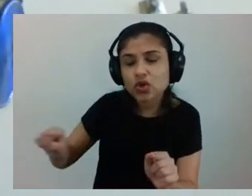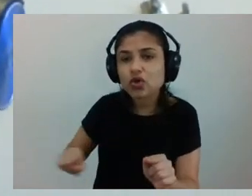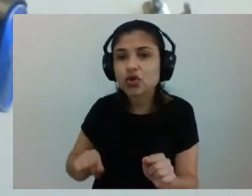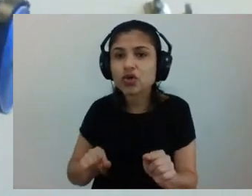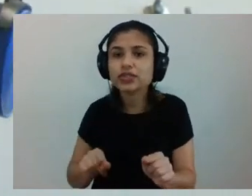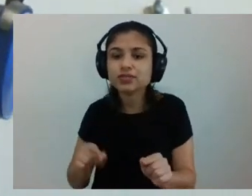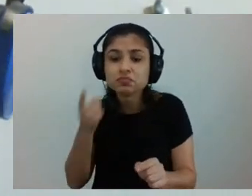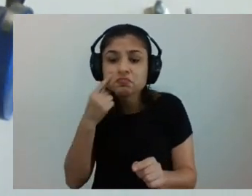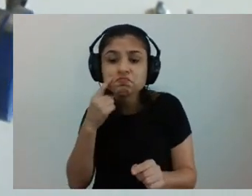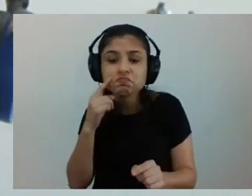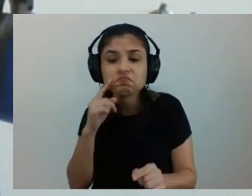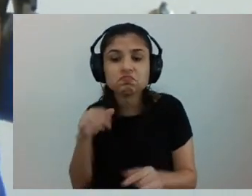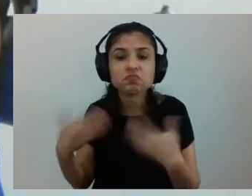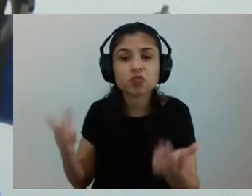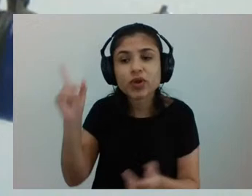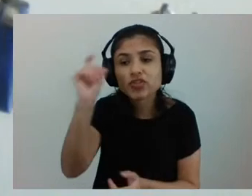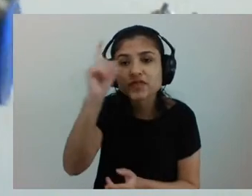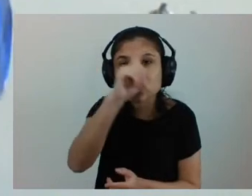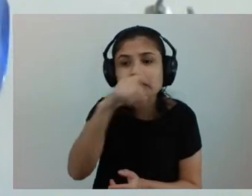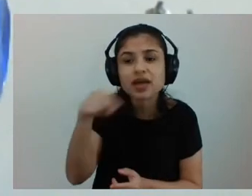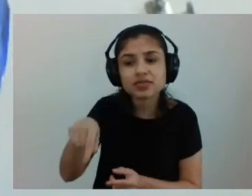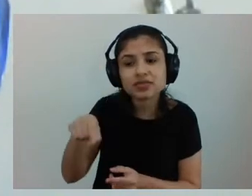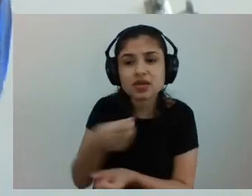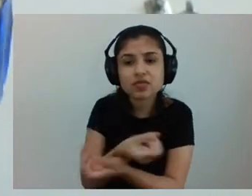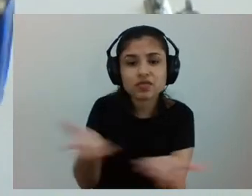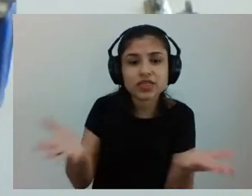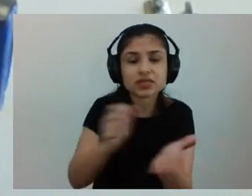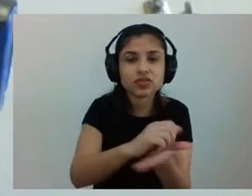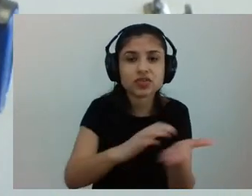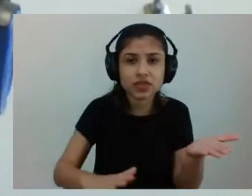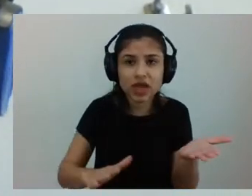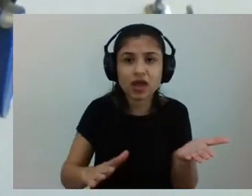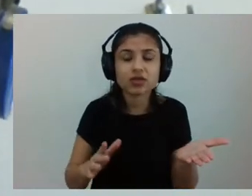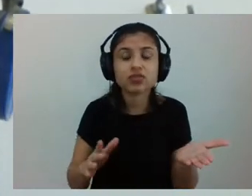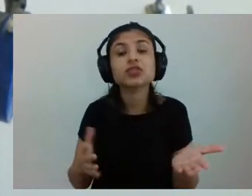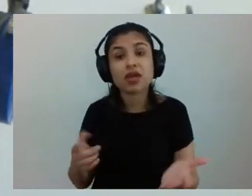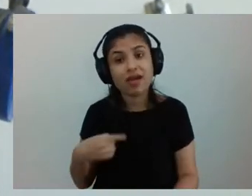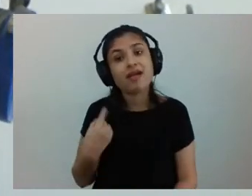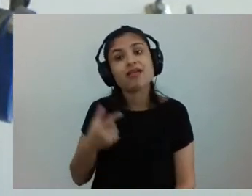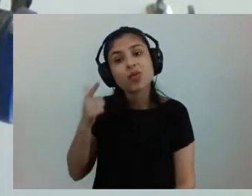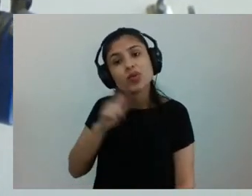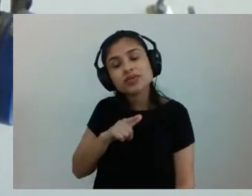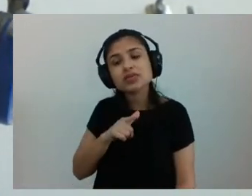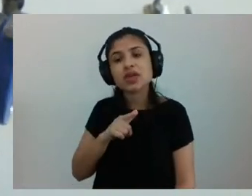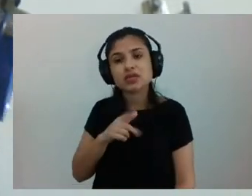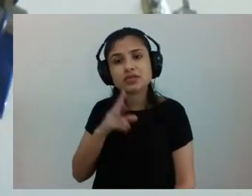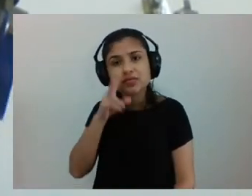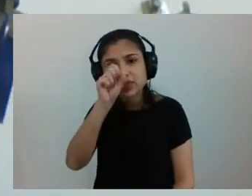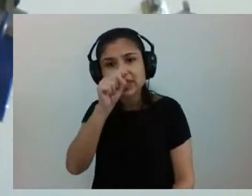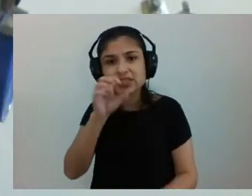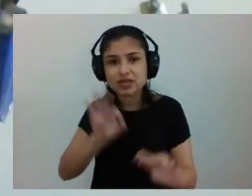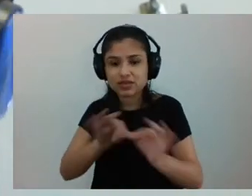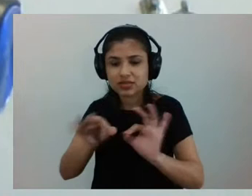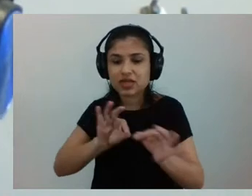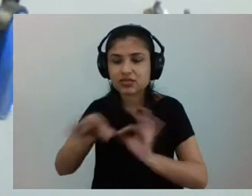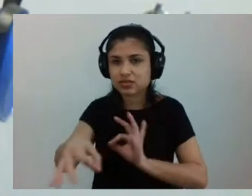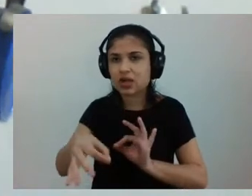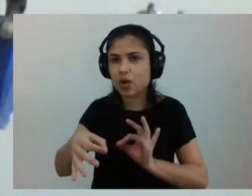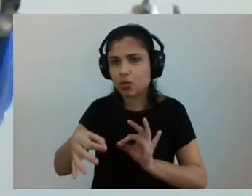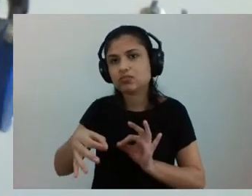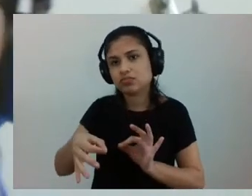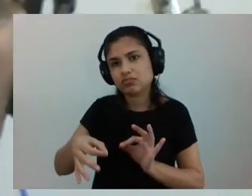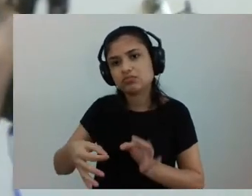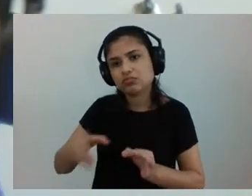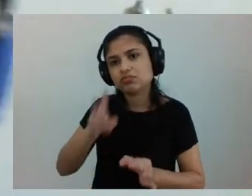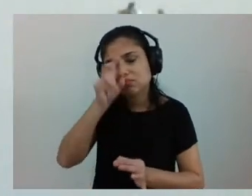oferecimento das atividades, para que possamos fortalecer essas atividades de extensão, tá? Então, essas são algumas